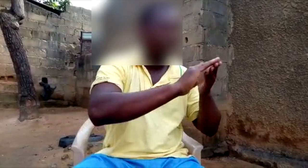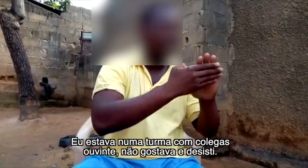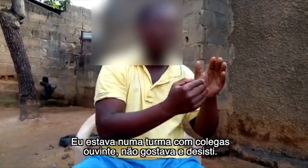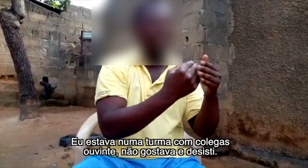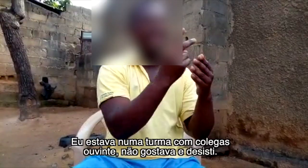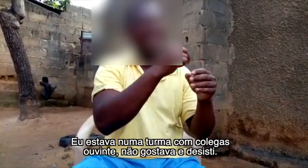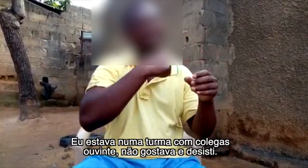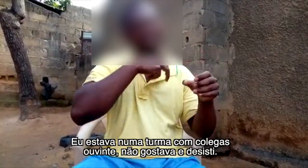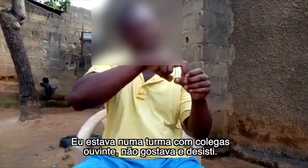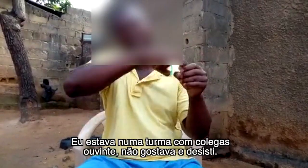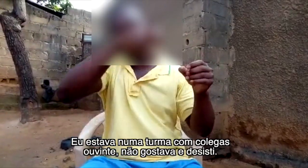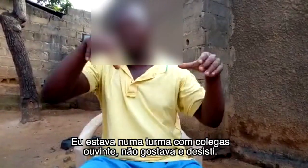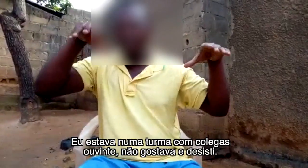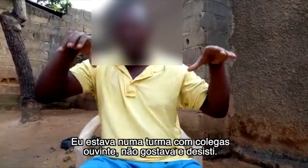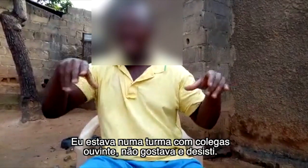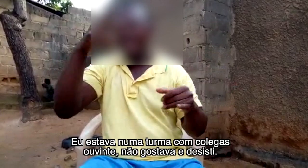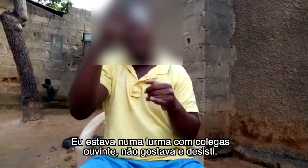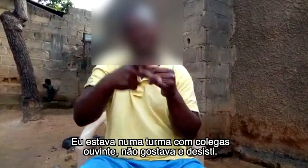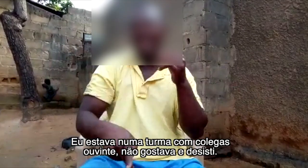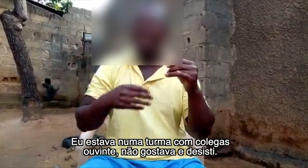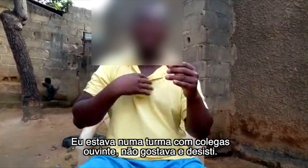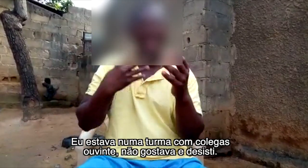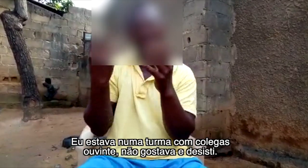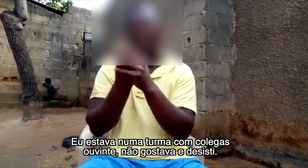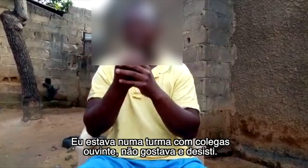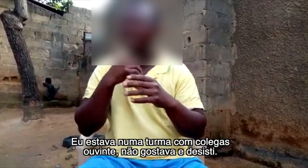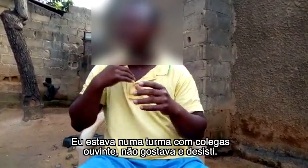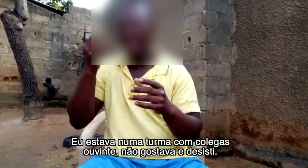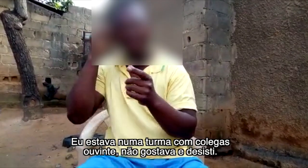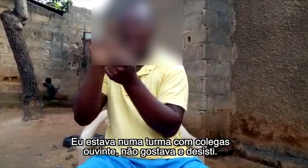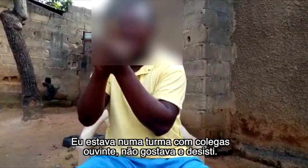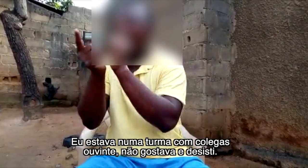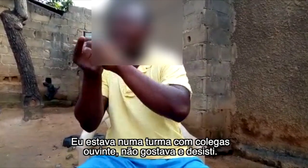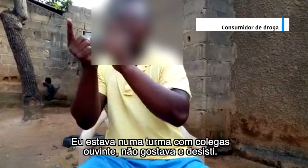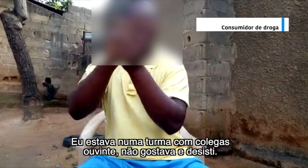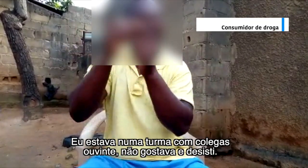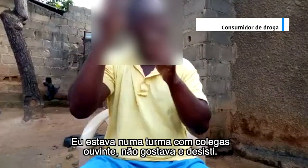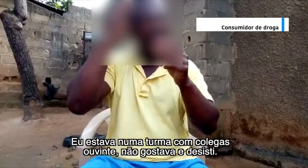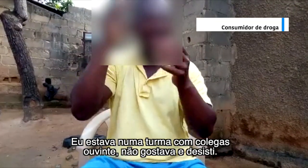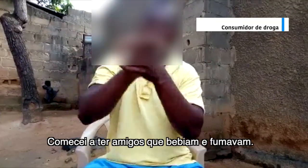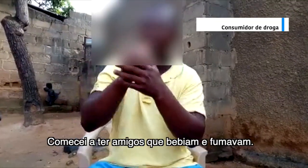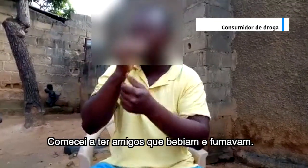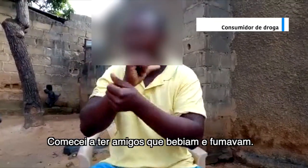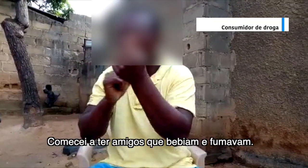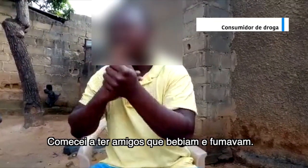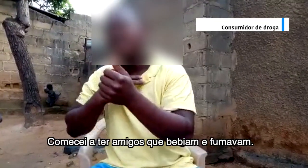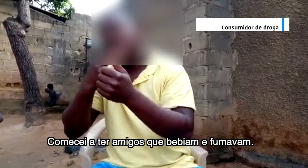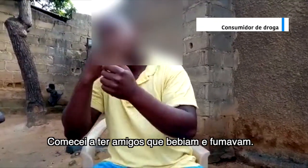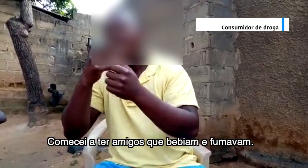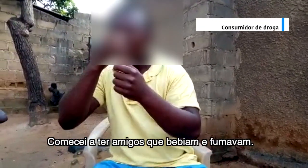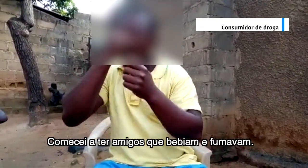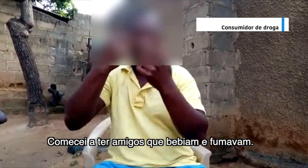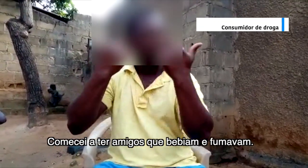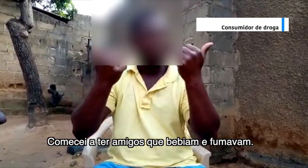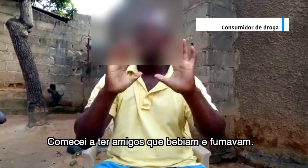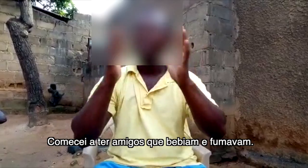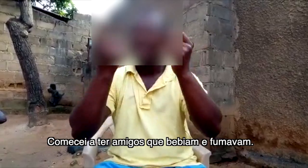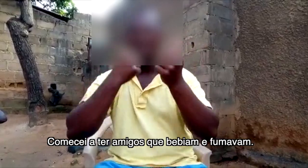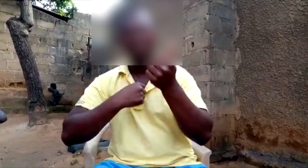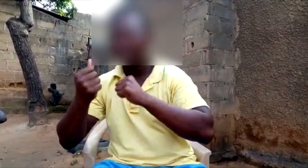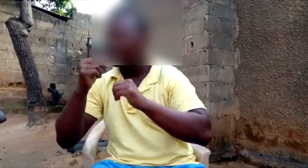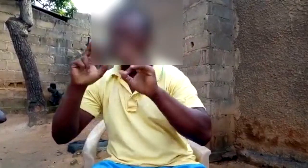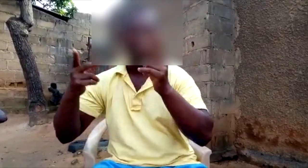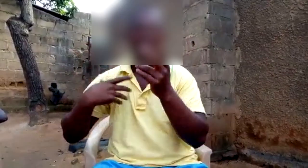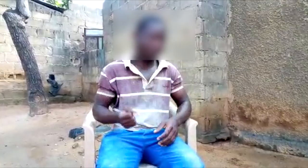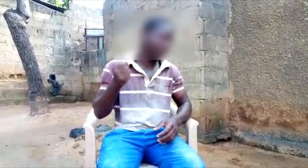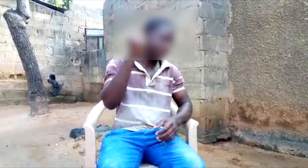Eu estava numa turma com colegas ouvintes. Não gostava e desisti. Comecei a ter amigos, bebia